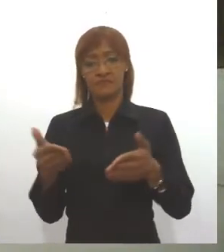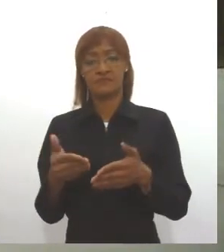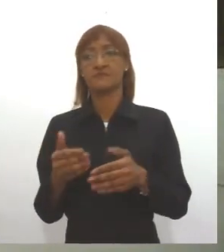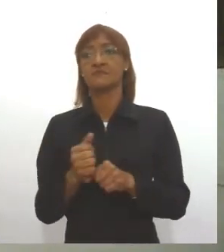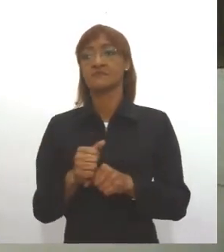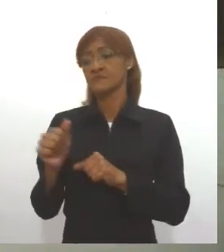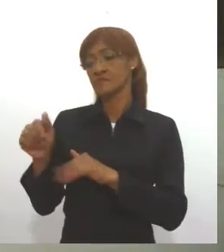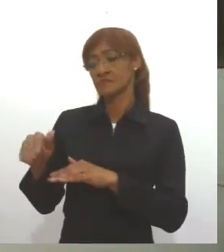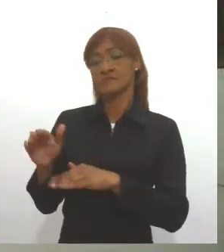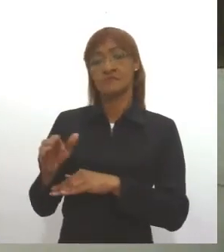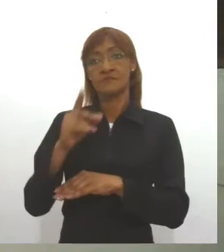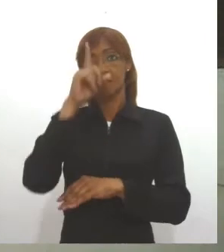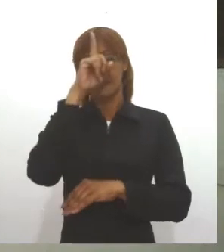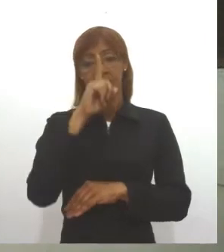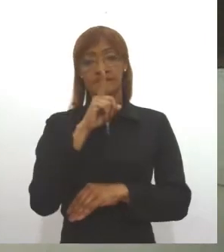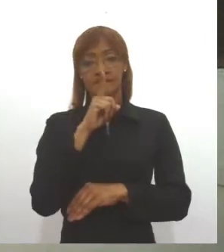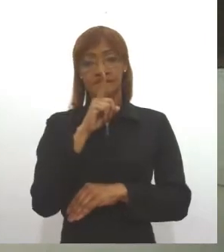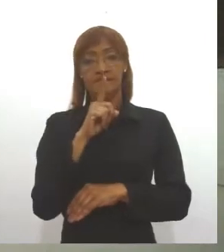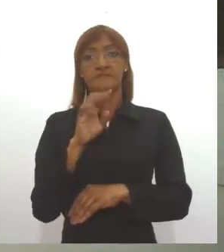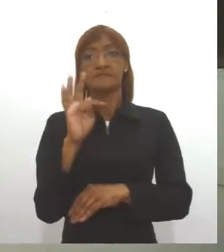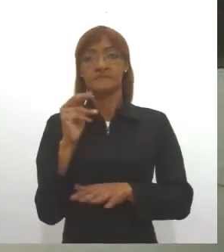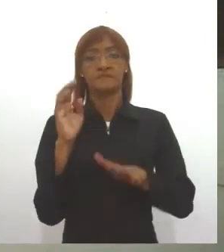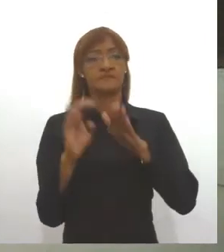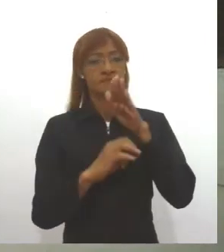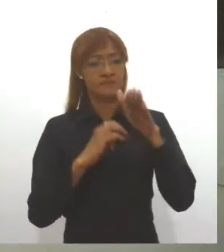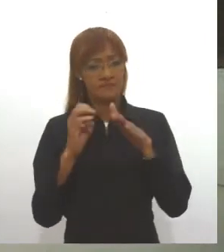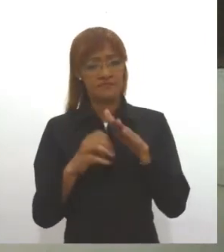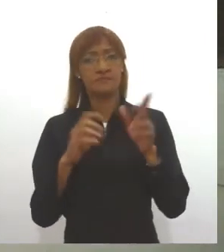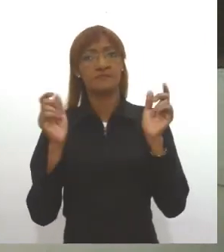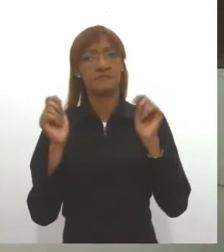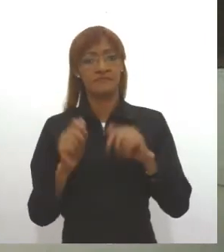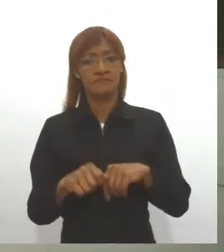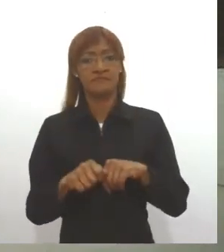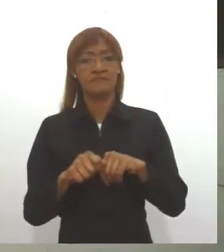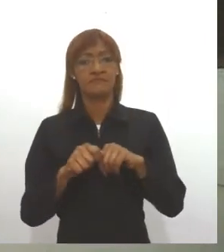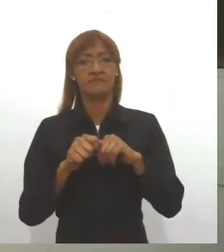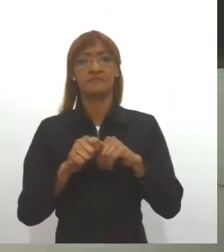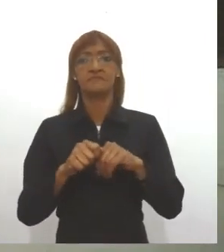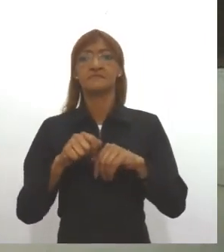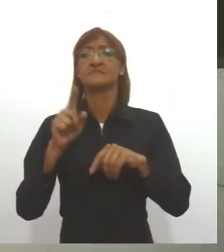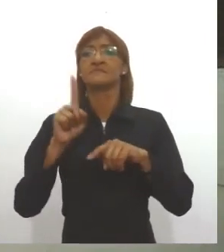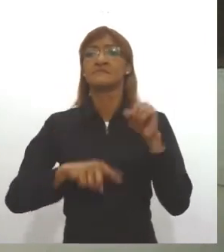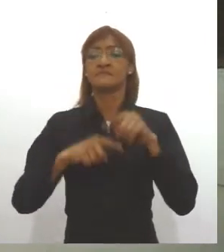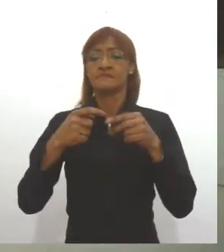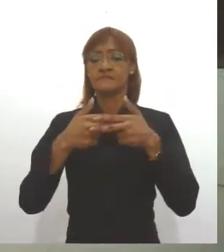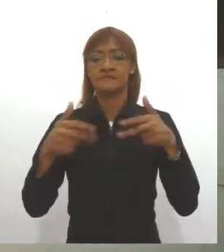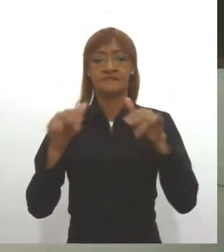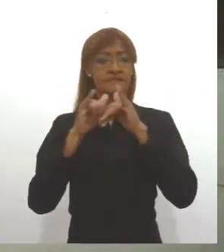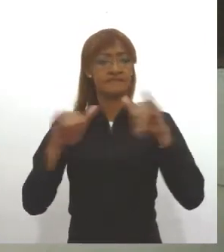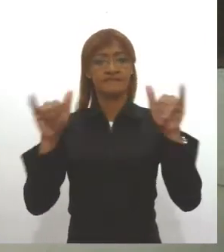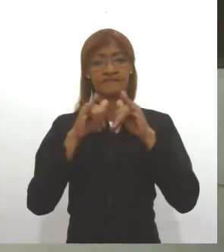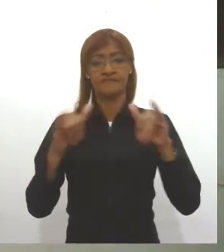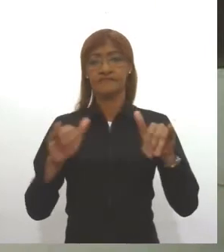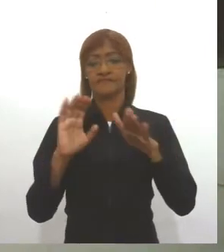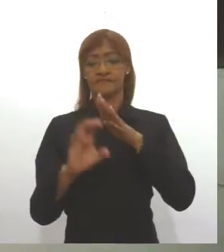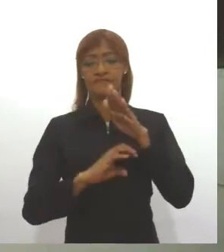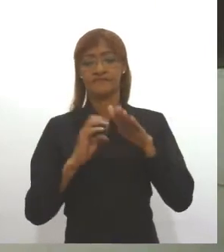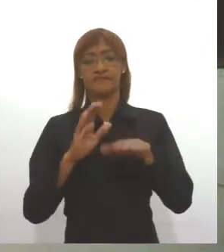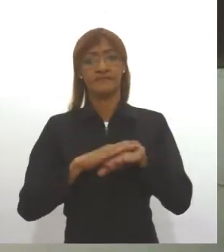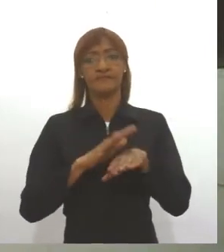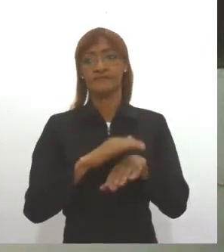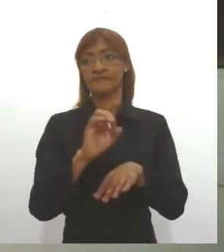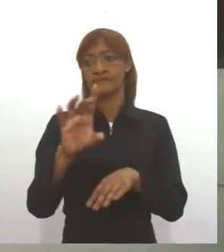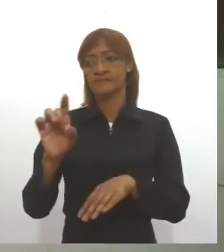Amarelo, né? As empresas, elas podem realizar ações internas, distribuir materiais informativos em suas próprias empresas. Isso também vai ser